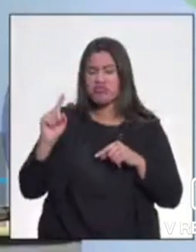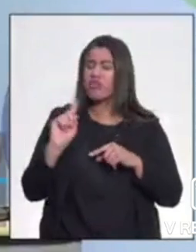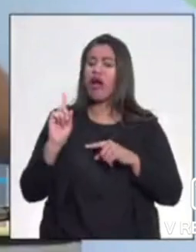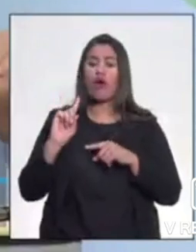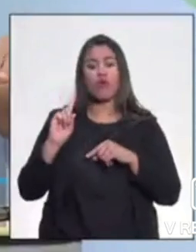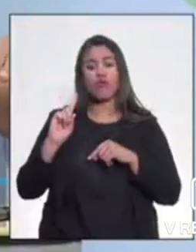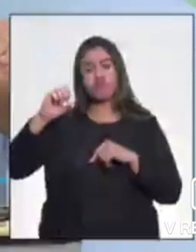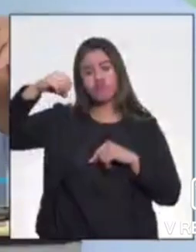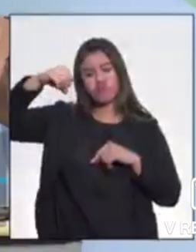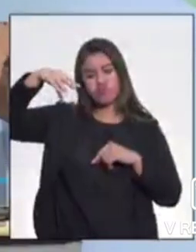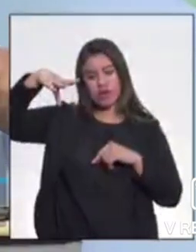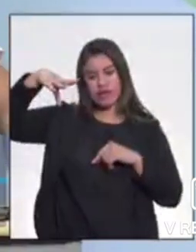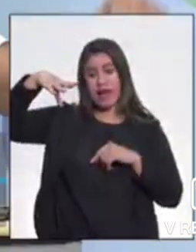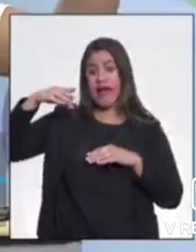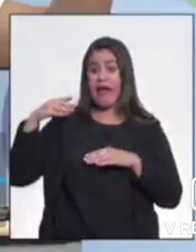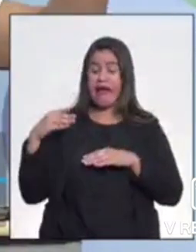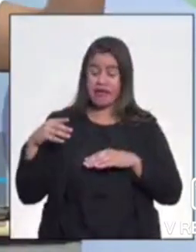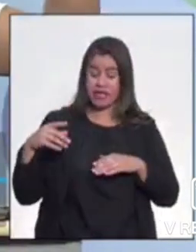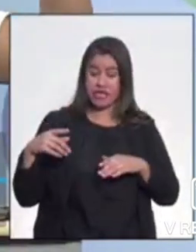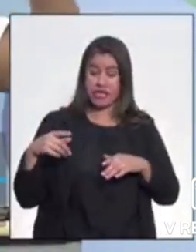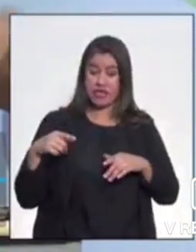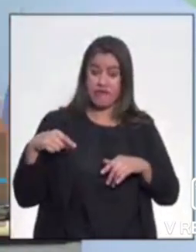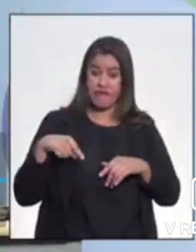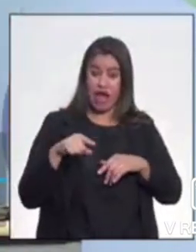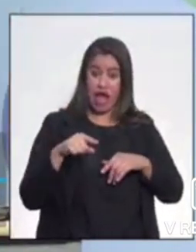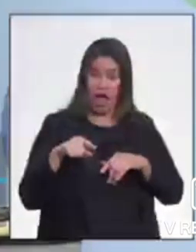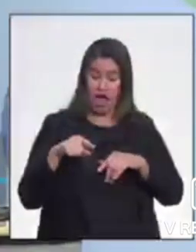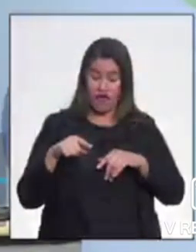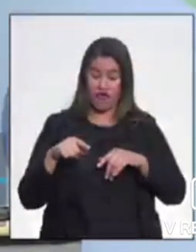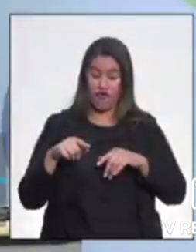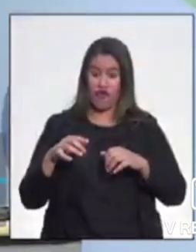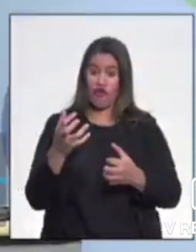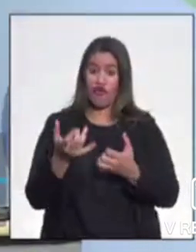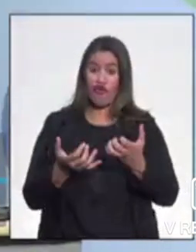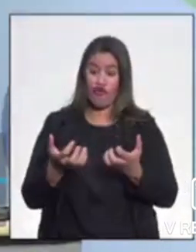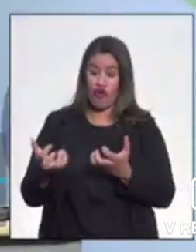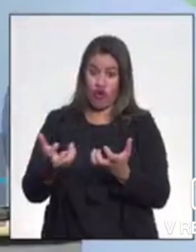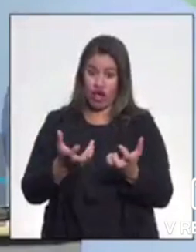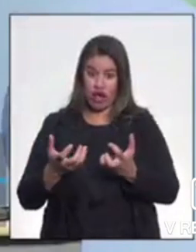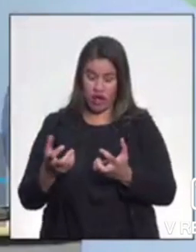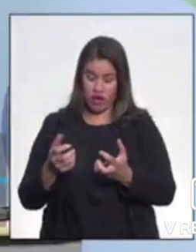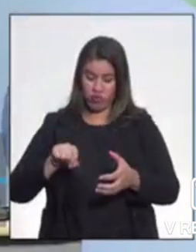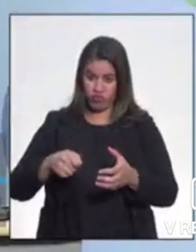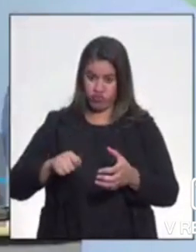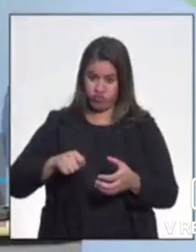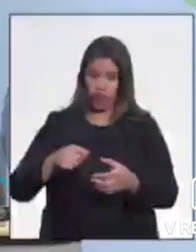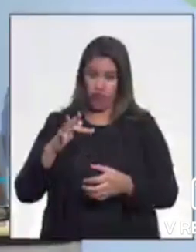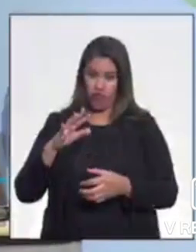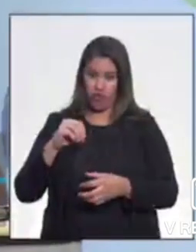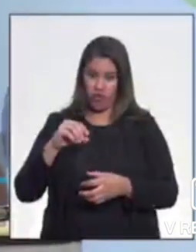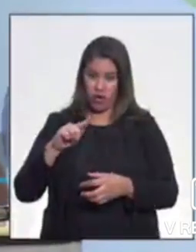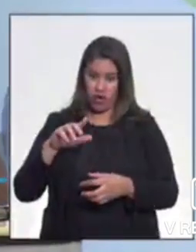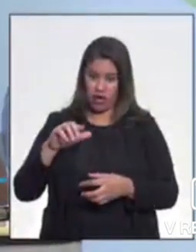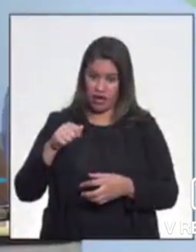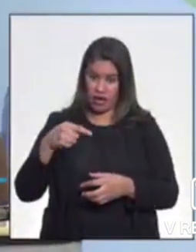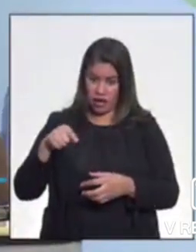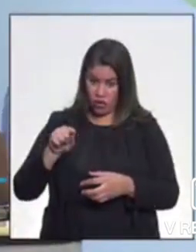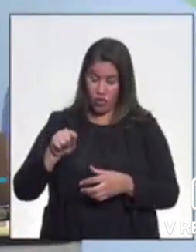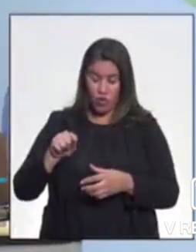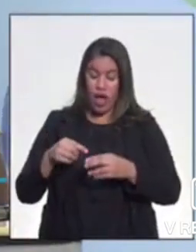Você vai no fogão, desliga a saída de gás, que você vai só usar aquela função que